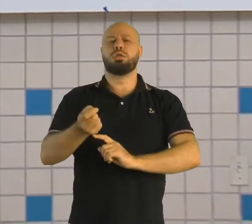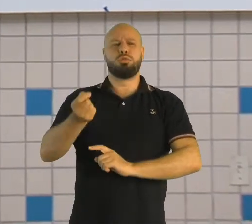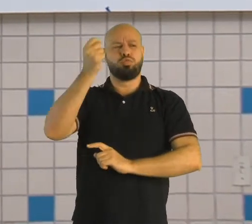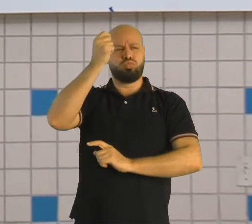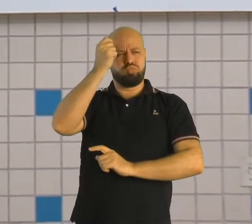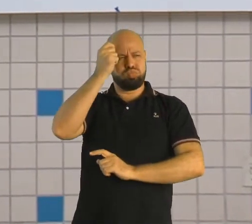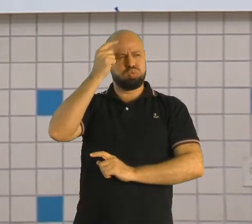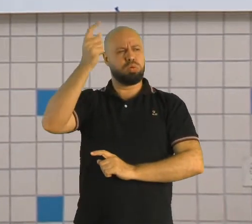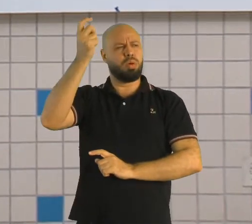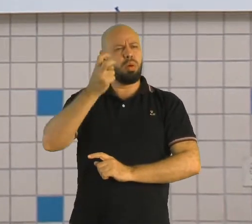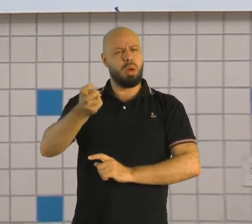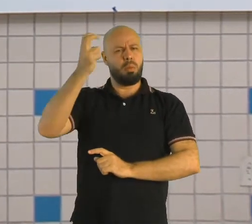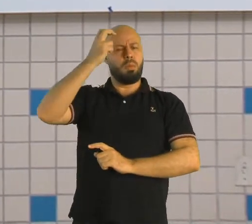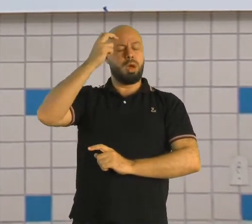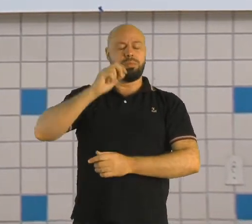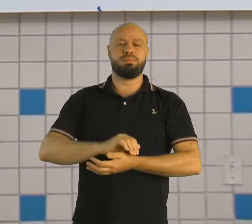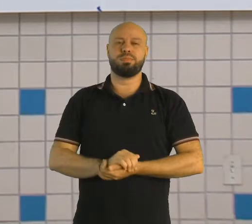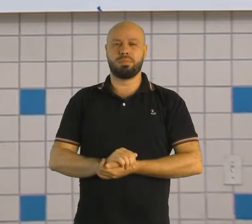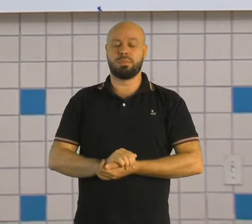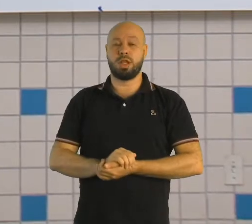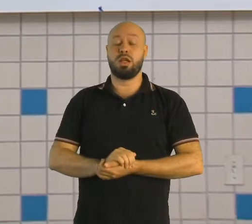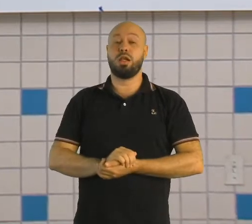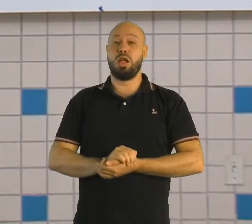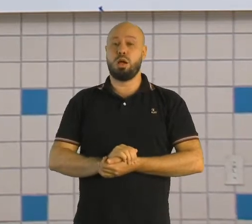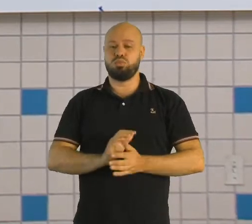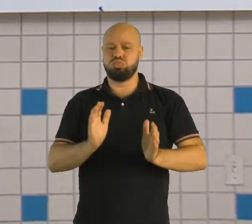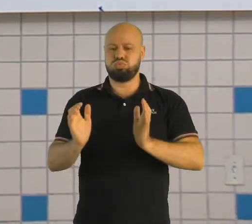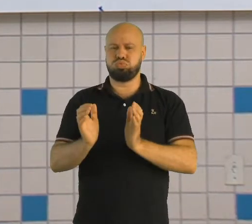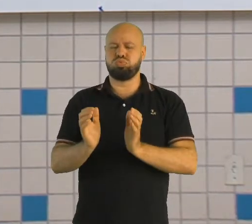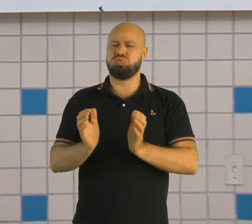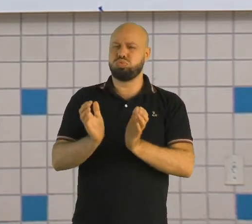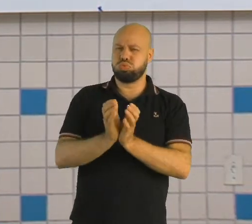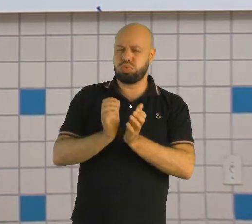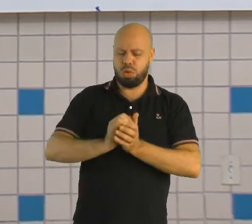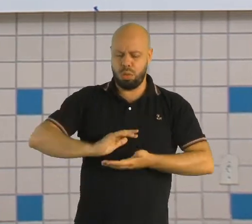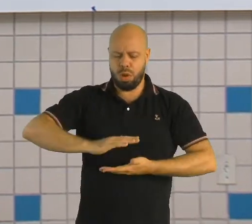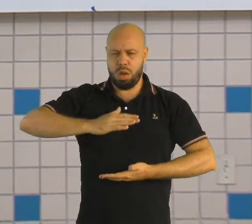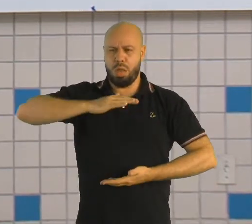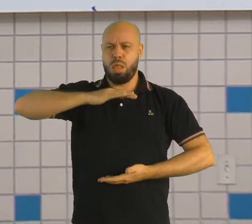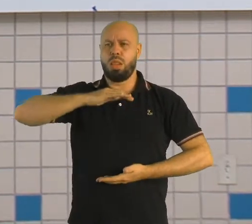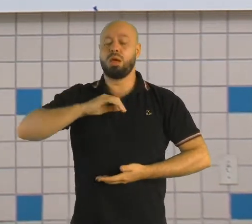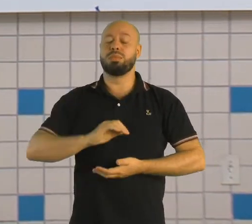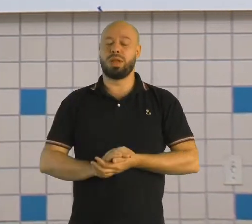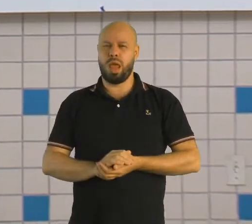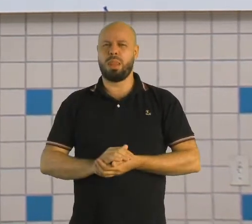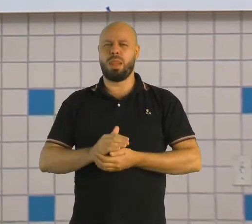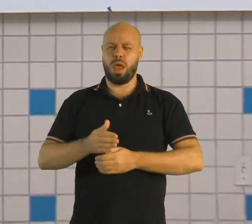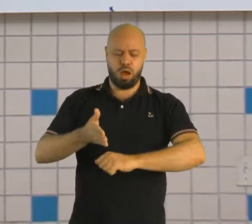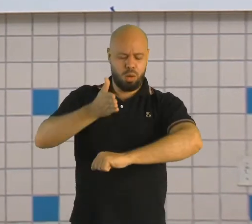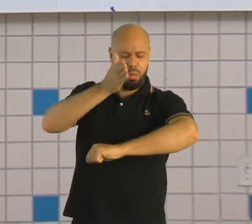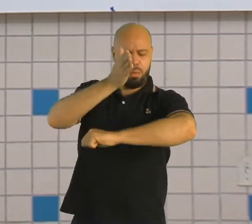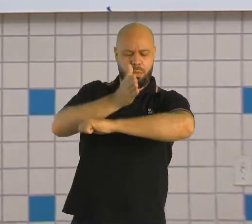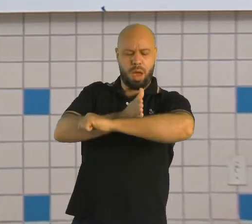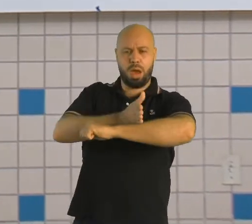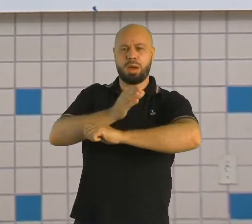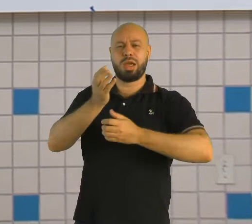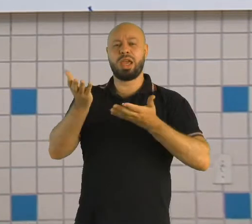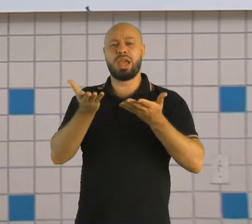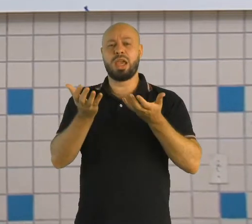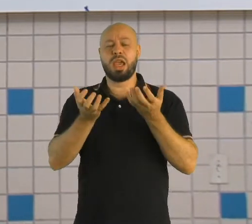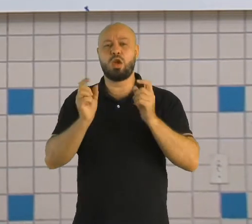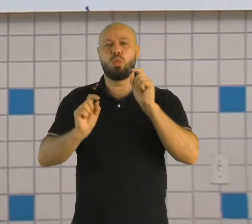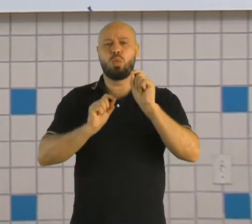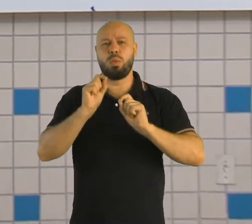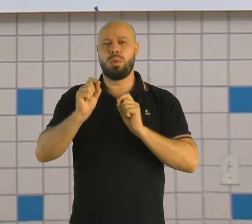intelectual. Então esses pensadores renascentistas lá do período histórico que nós chamamos de Idade Média, eles queriam fazer renascer